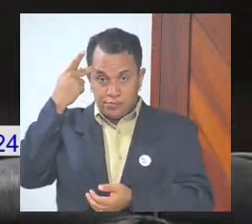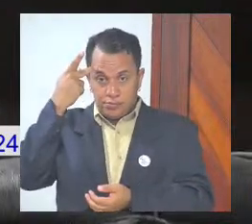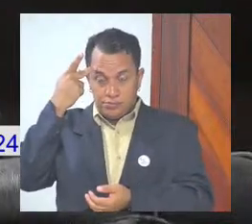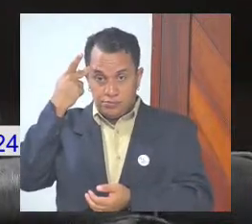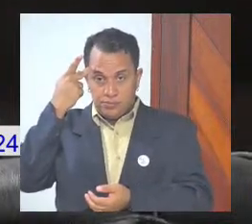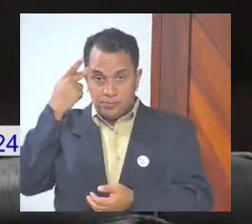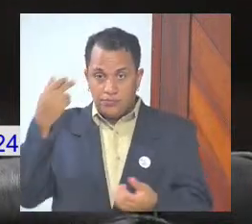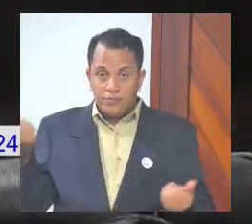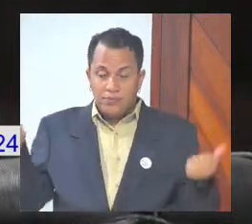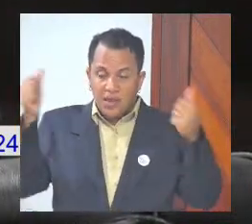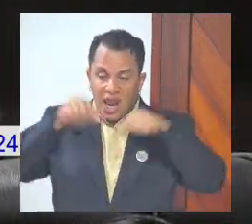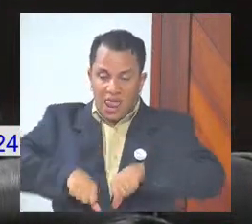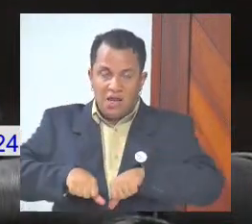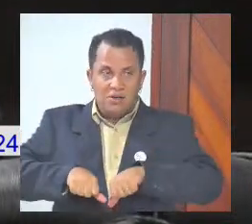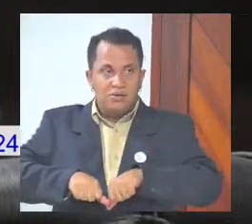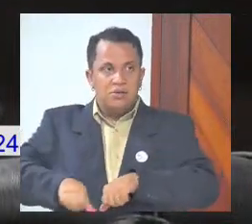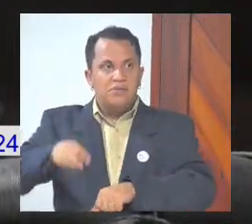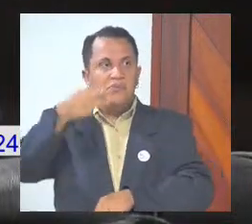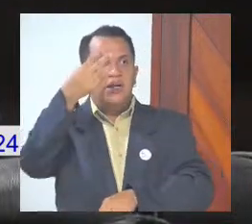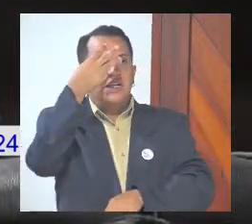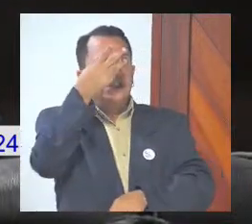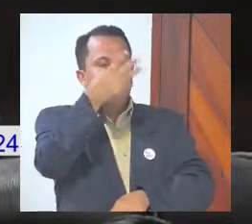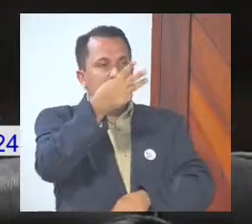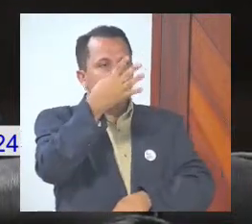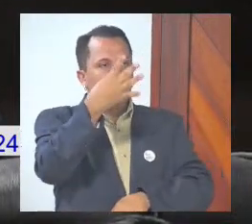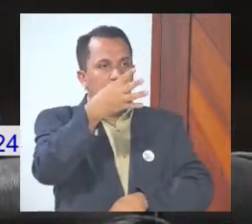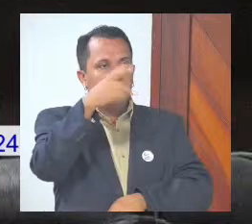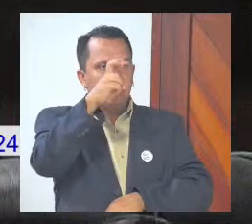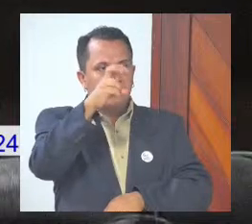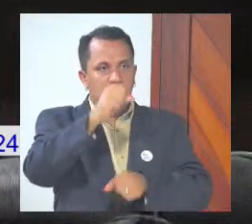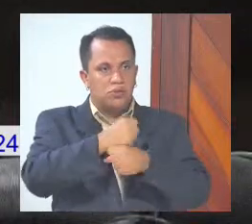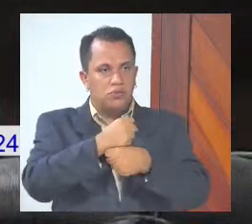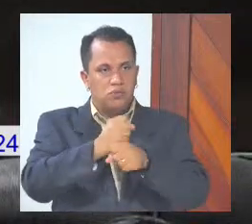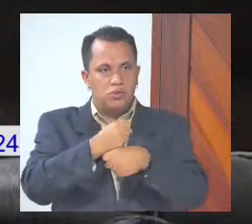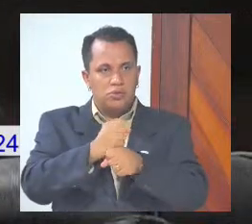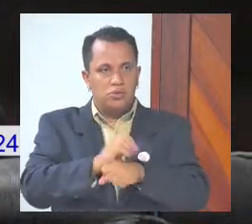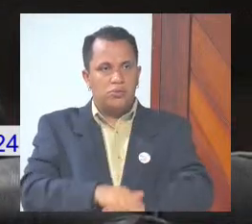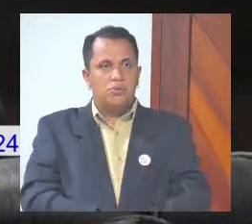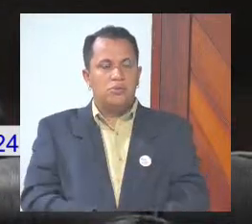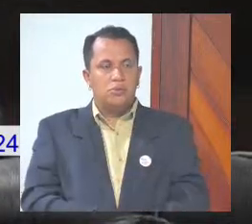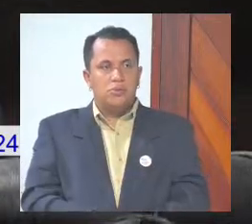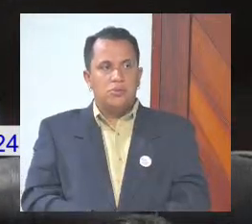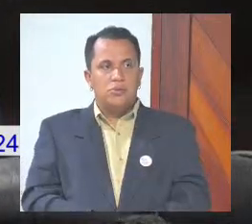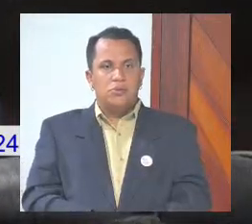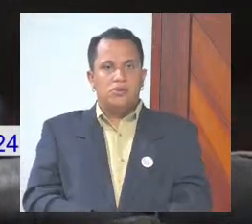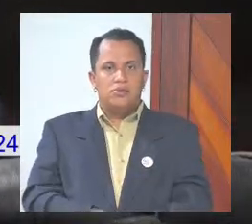sendo prejudicadas há 3, 4, 5 anos. E